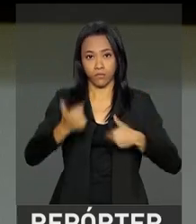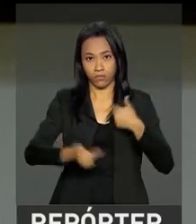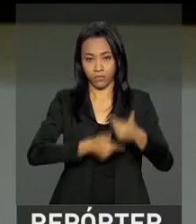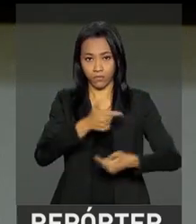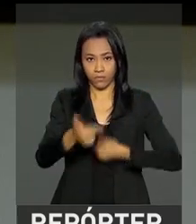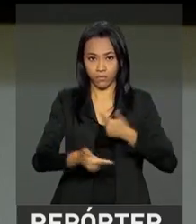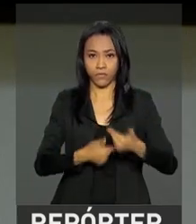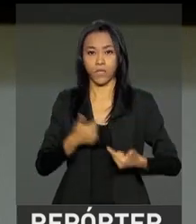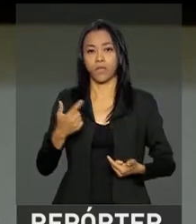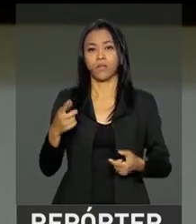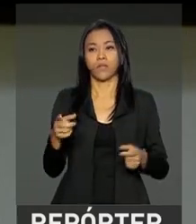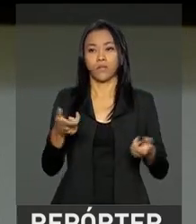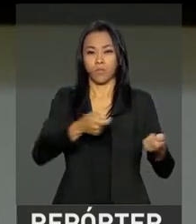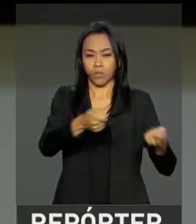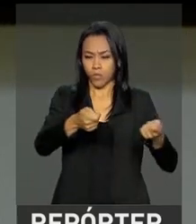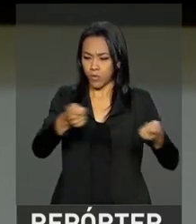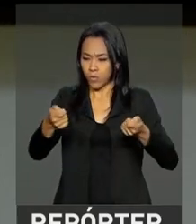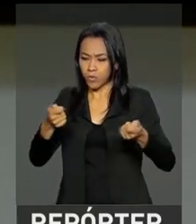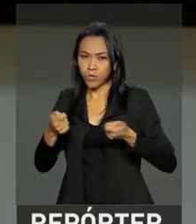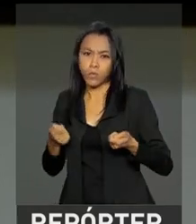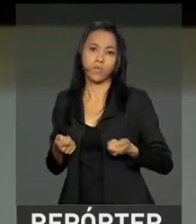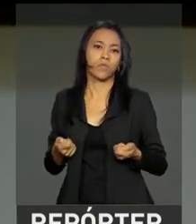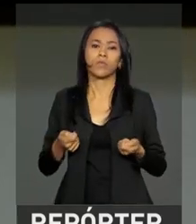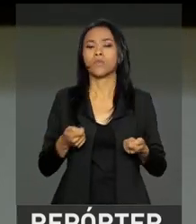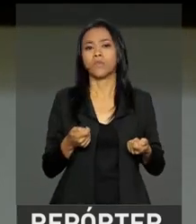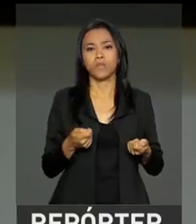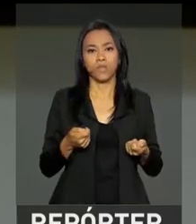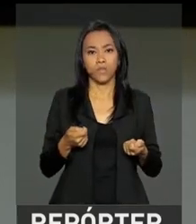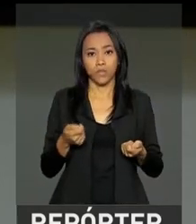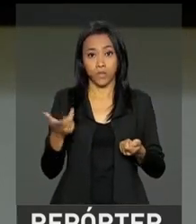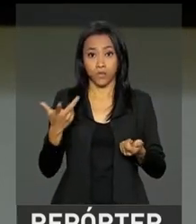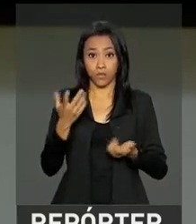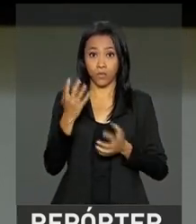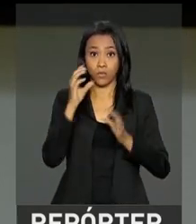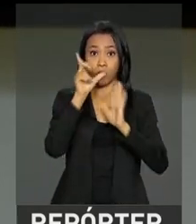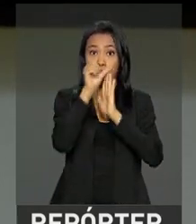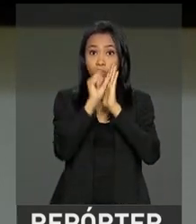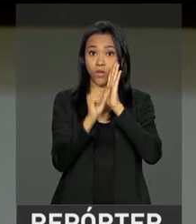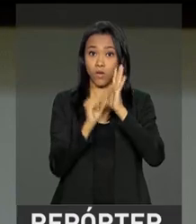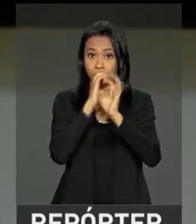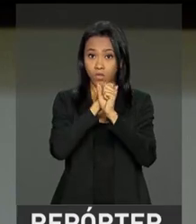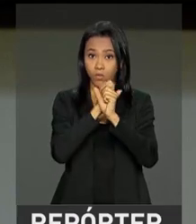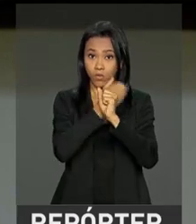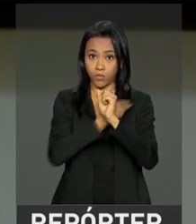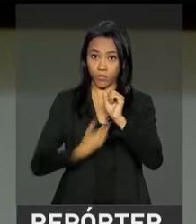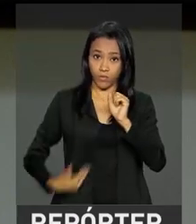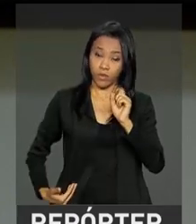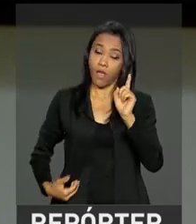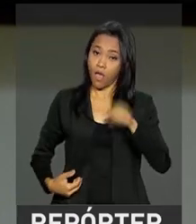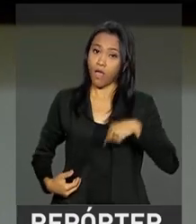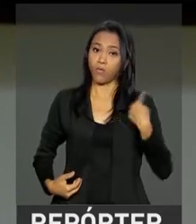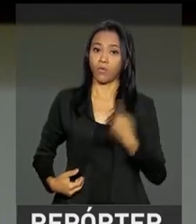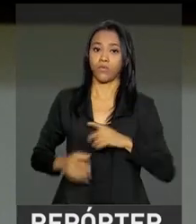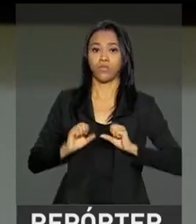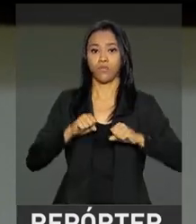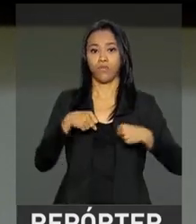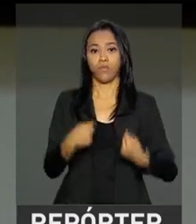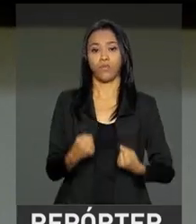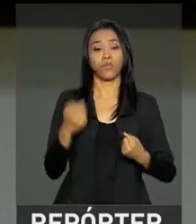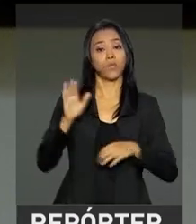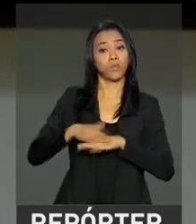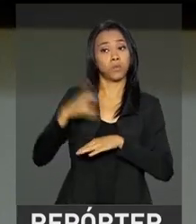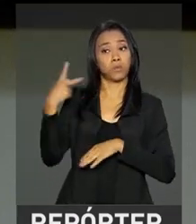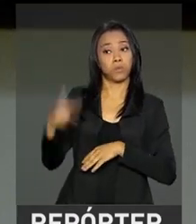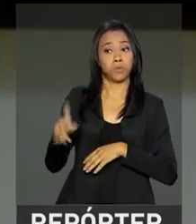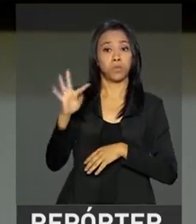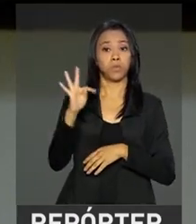no monitoramento da programação, da execução orçamentária, e é esse o nosso esforço. Cabe ao Tesouro cumprir as